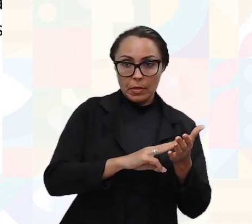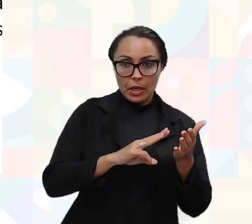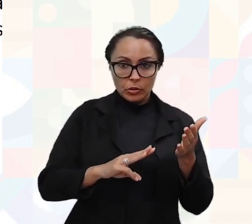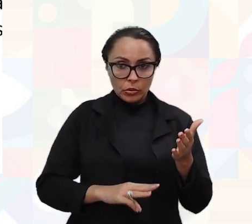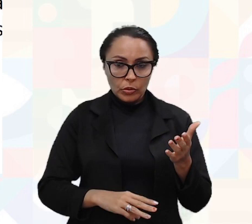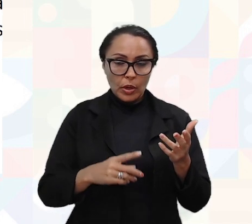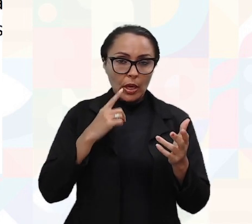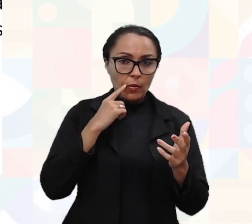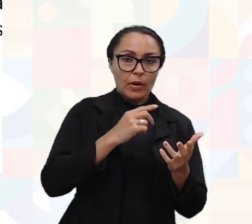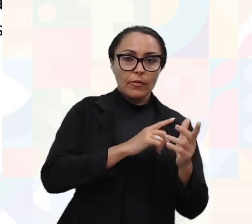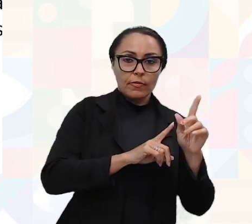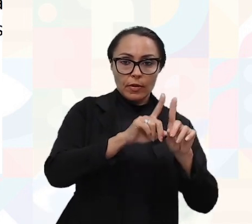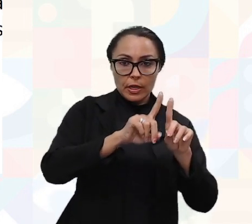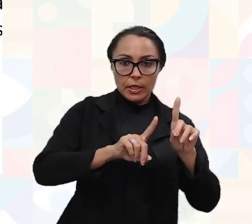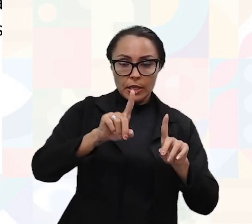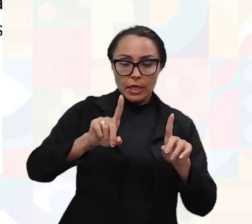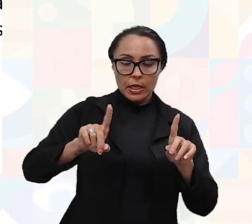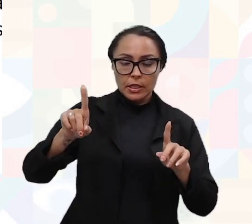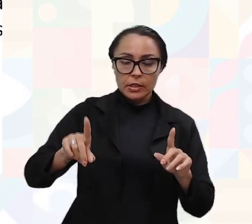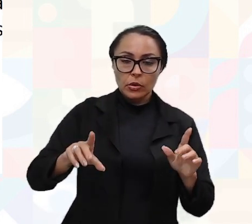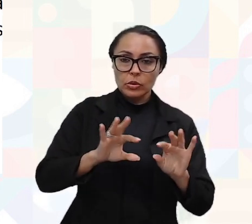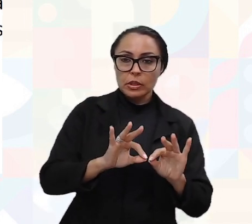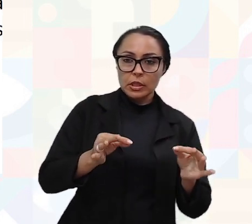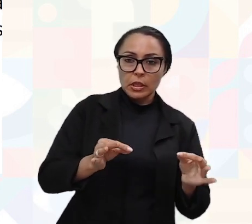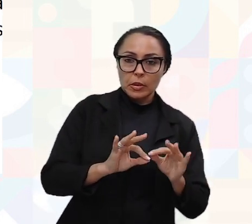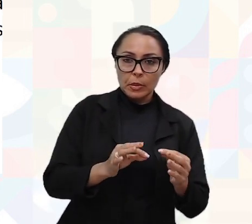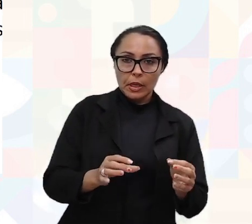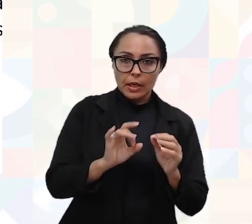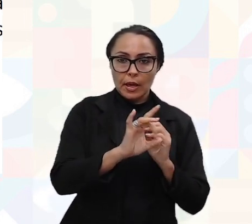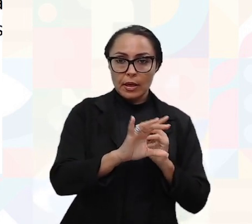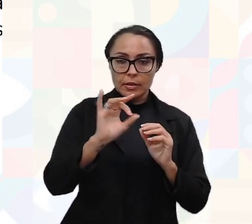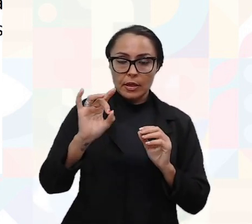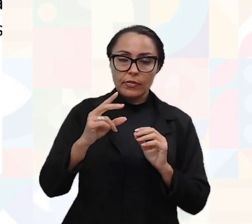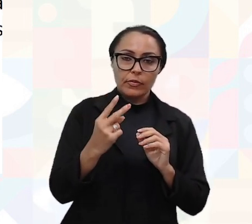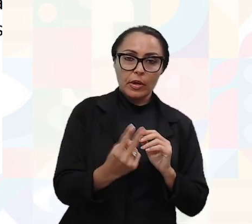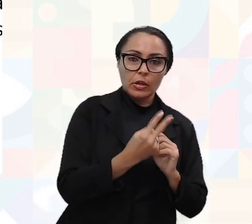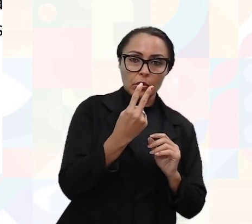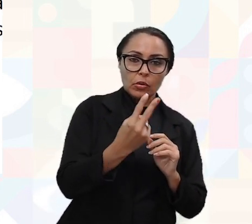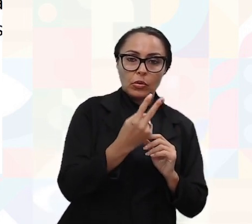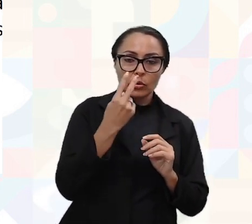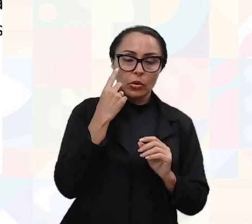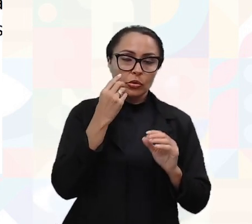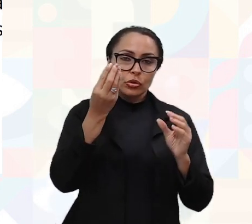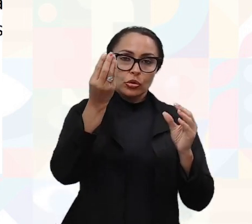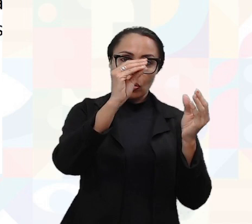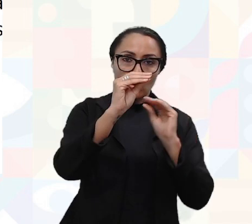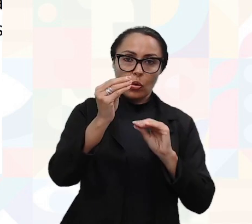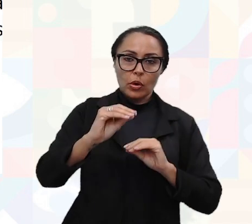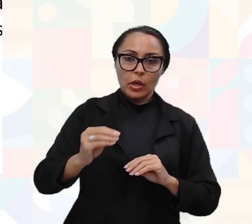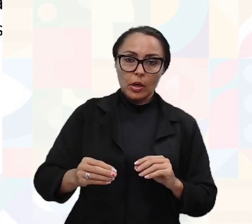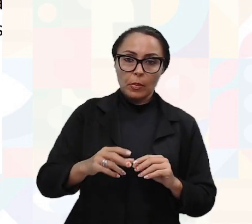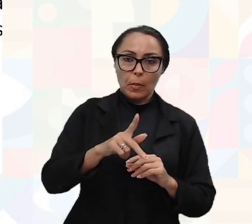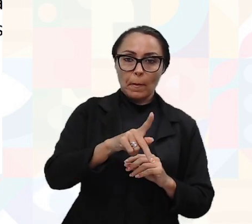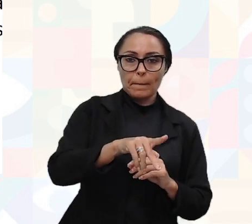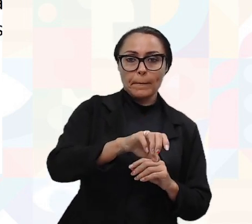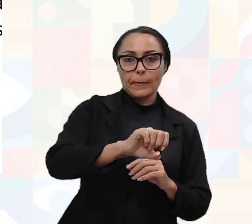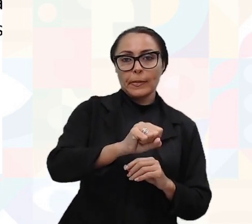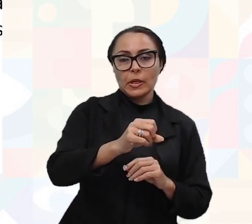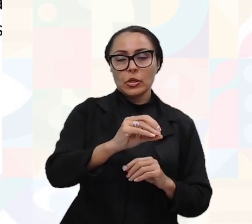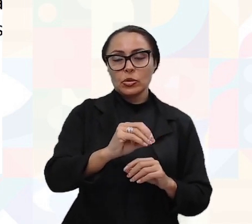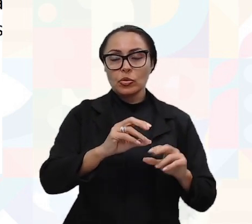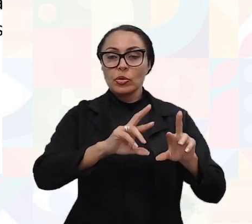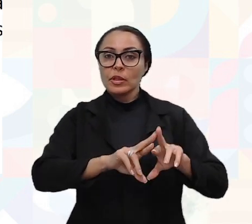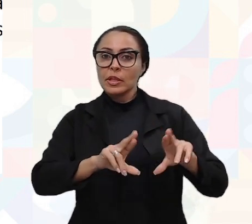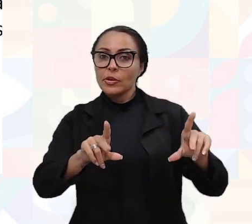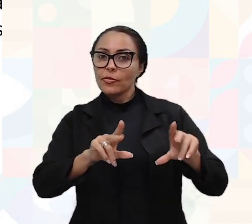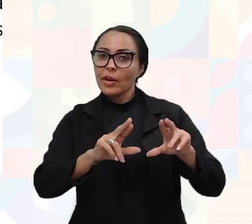uma variação da média móvel simples, só que em cada valor da demanda, nós colocamos um peso diferente, de forma que o valor mais